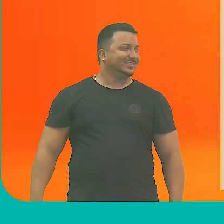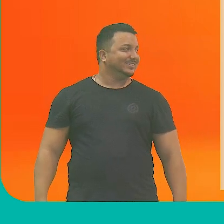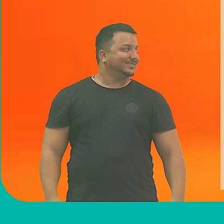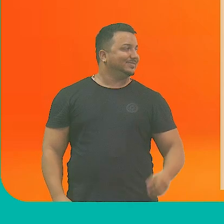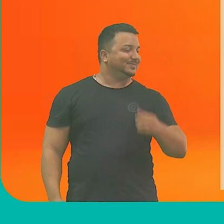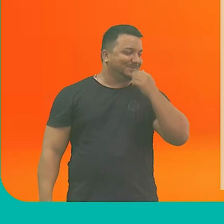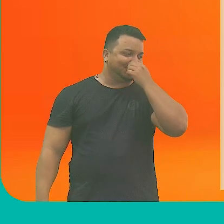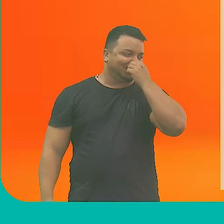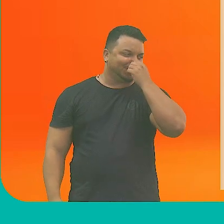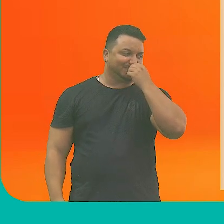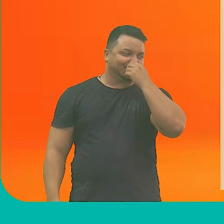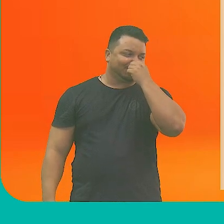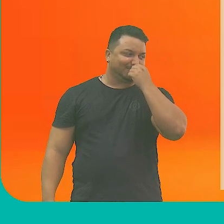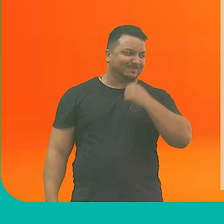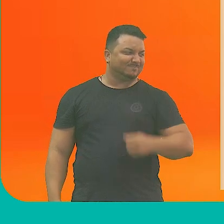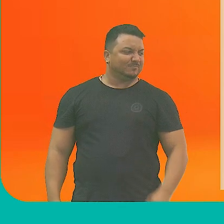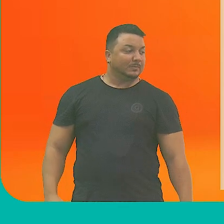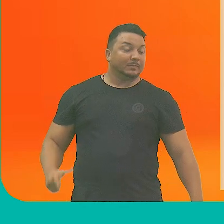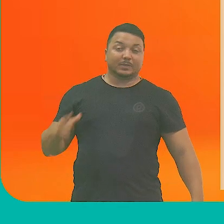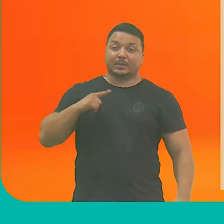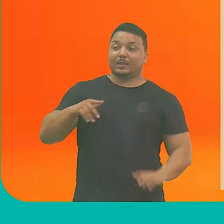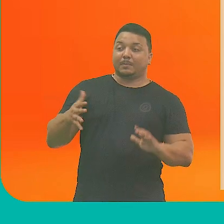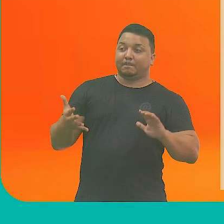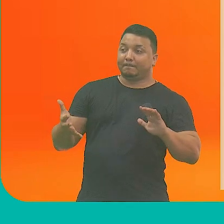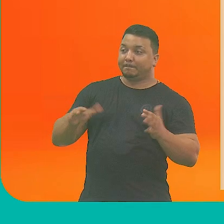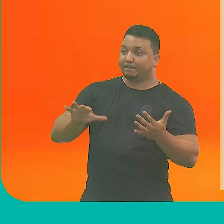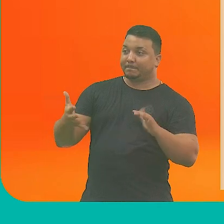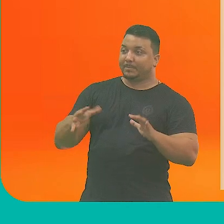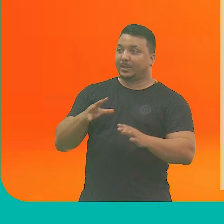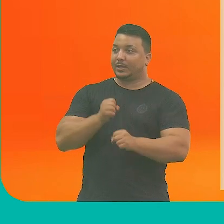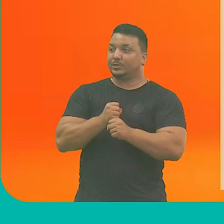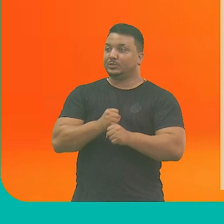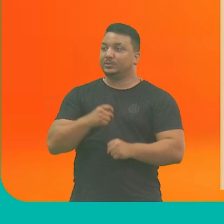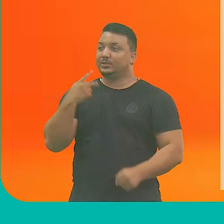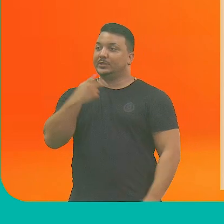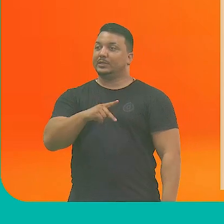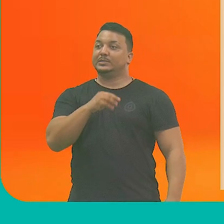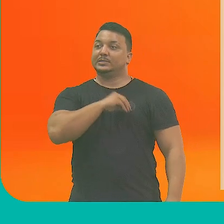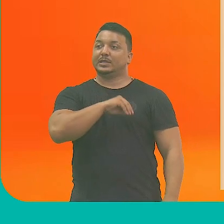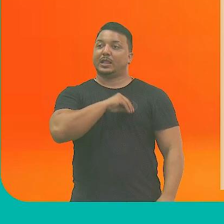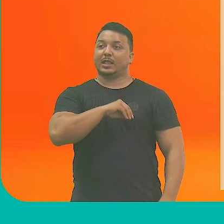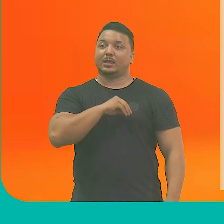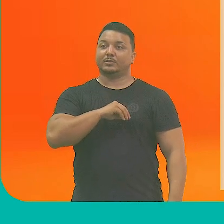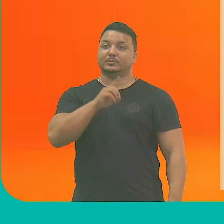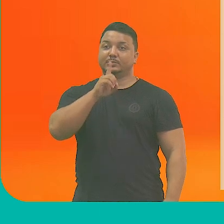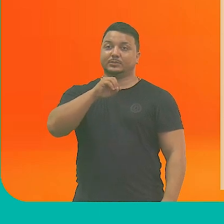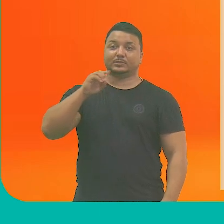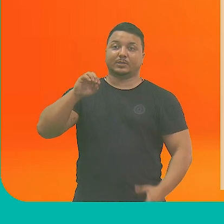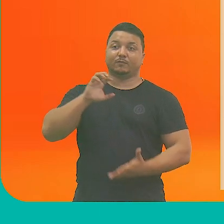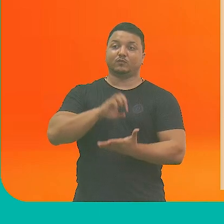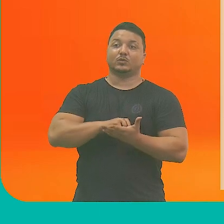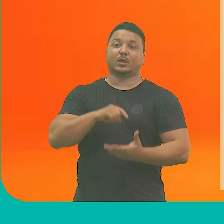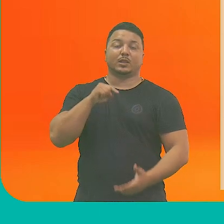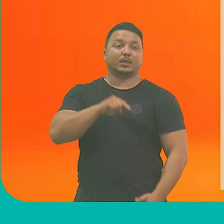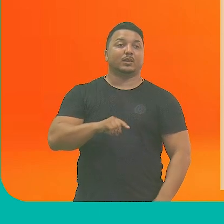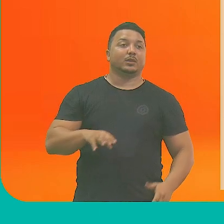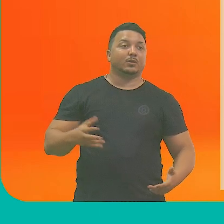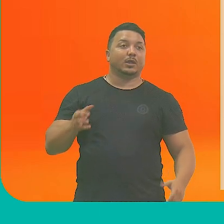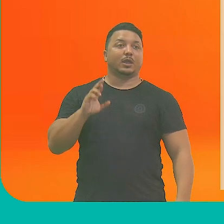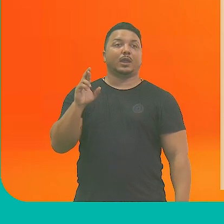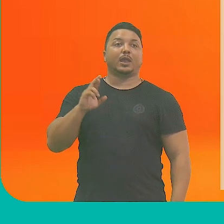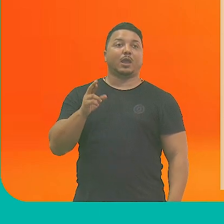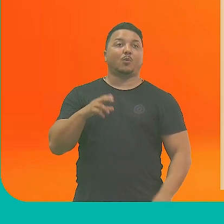Aí ele diz assim, a média dos salários dos 100 funcionários dessa empresa em